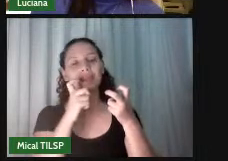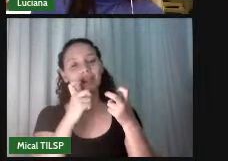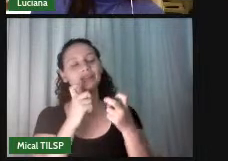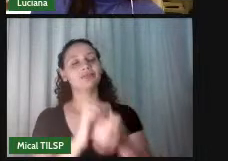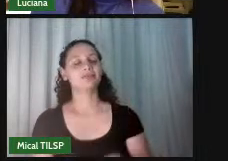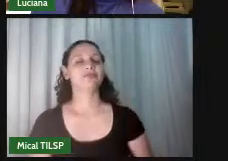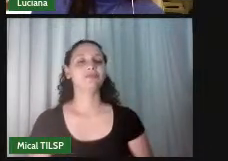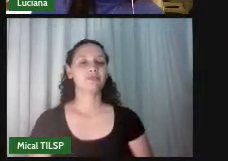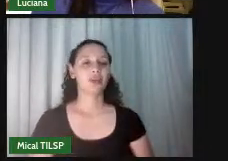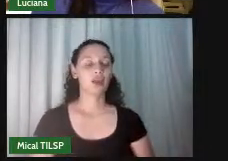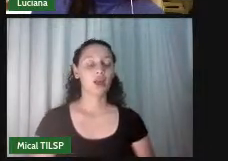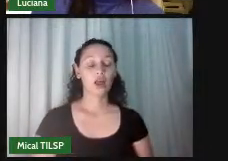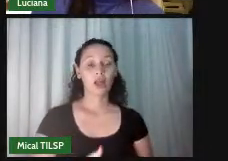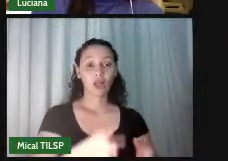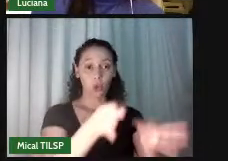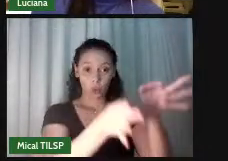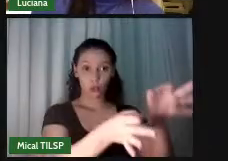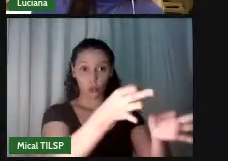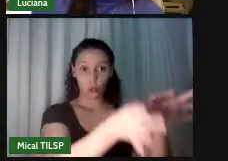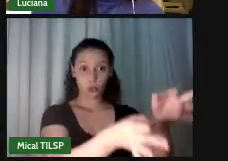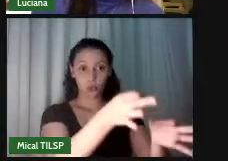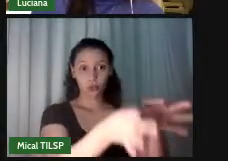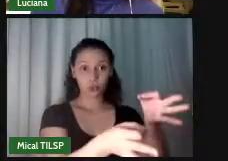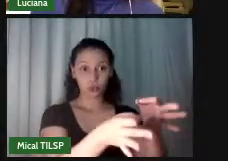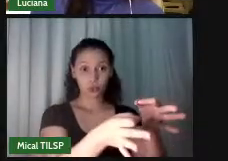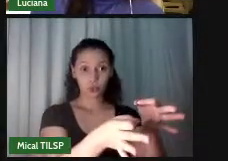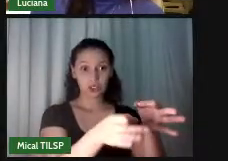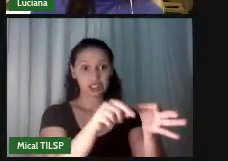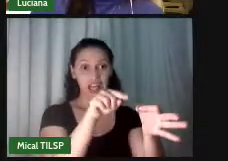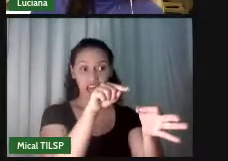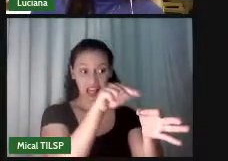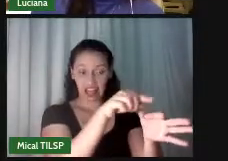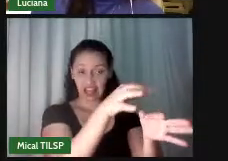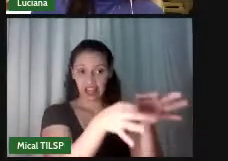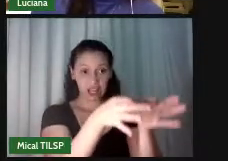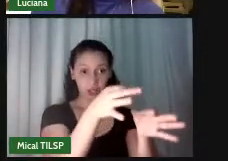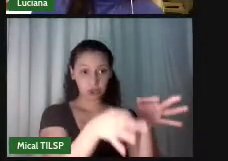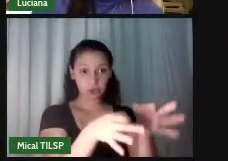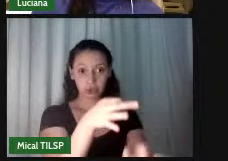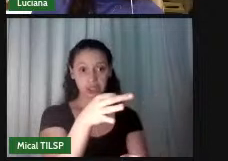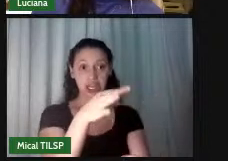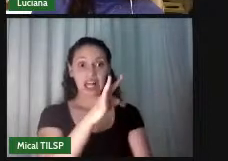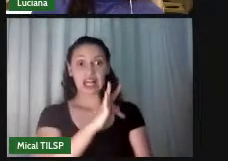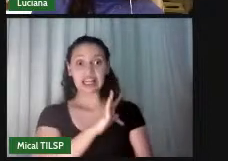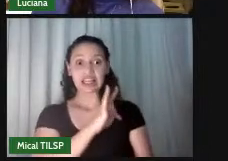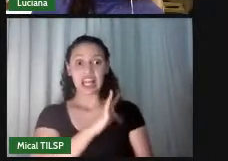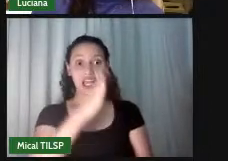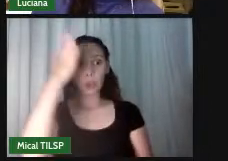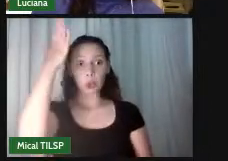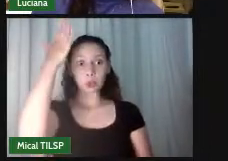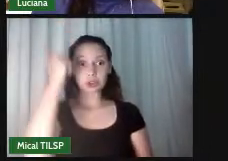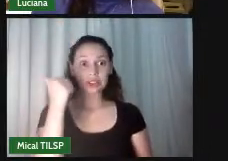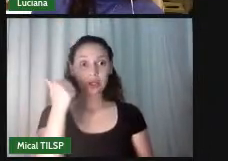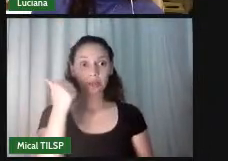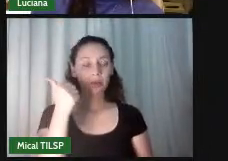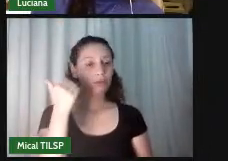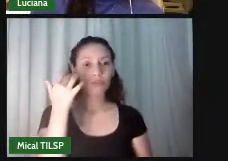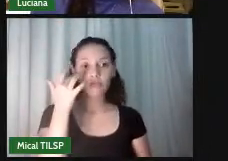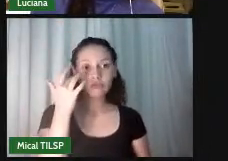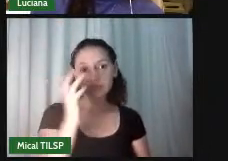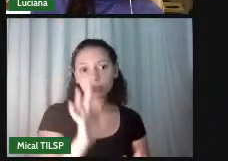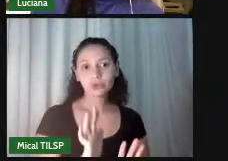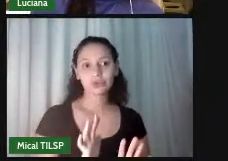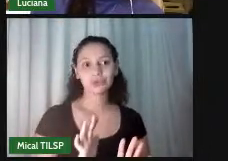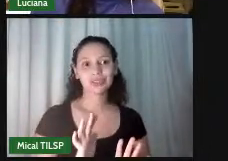O juiz, ele não tem um conhecimento técnico necessário, suficiente para tomar determinados